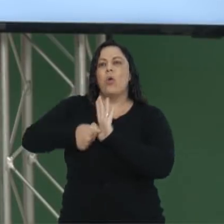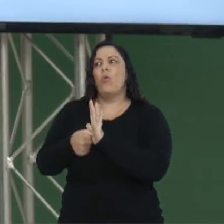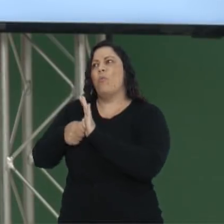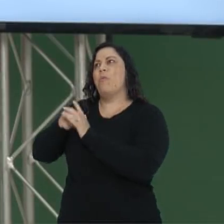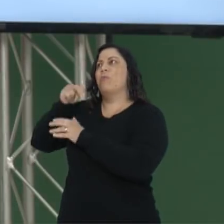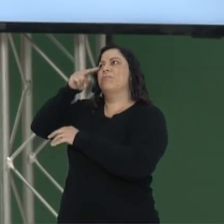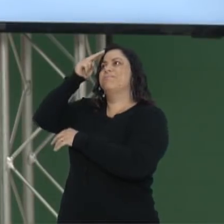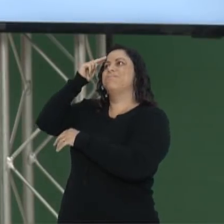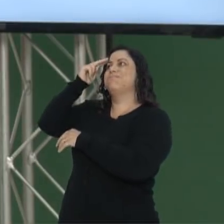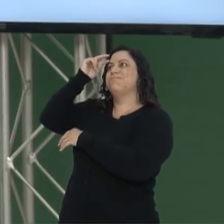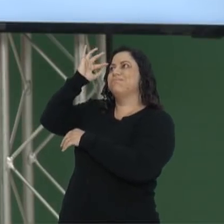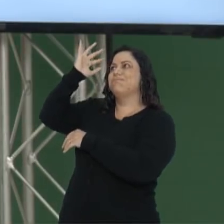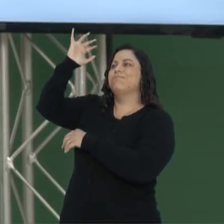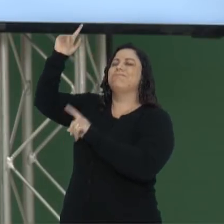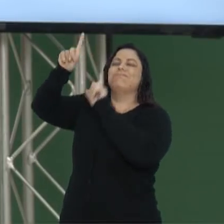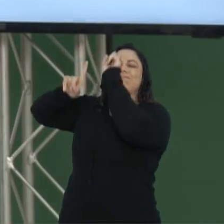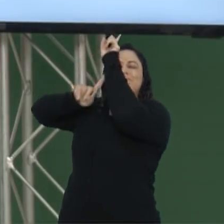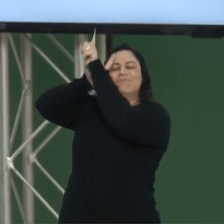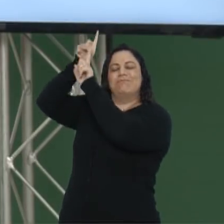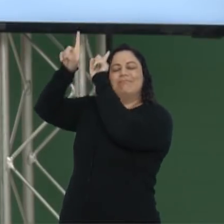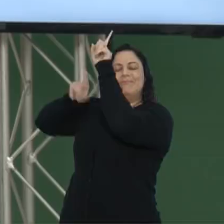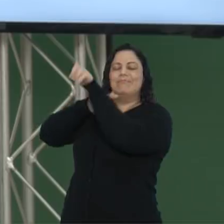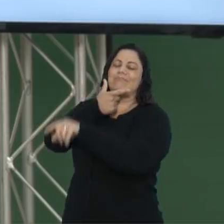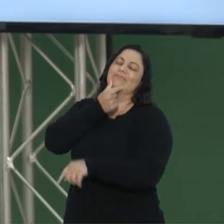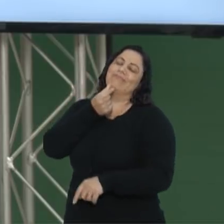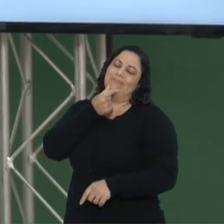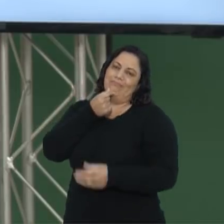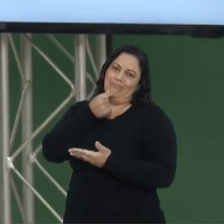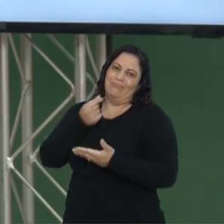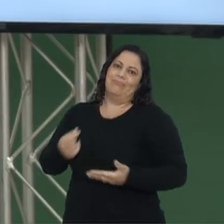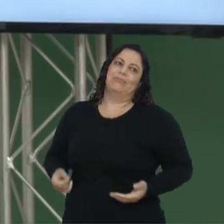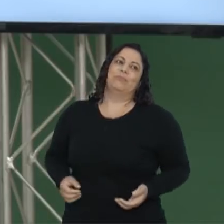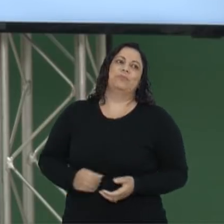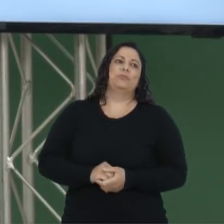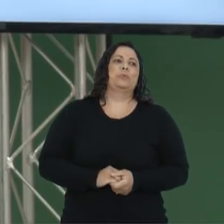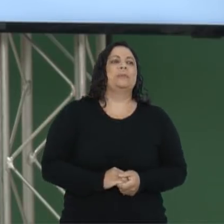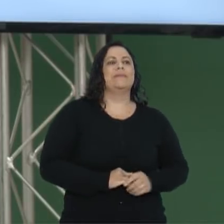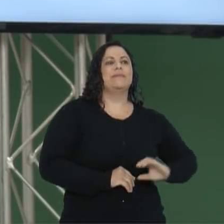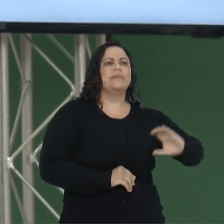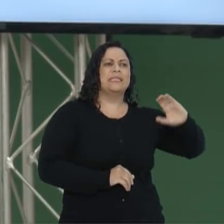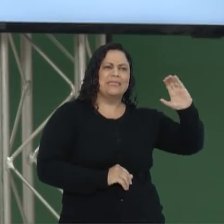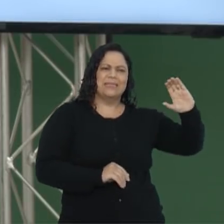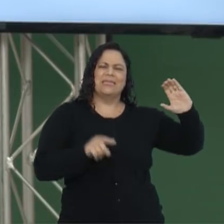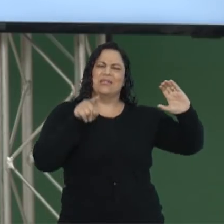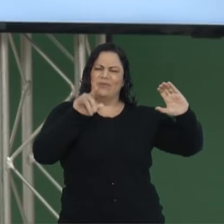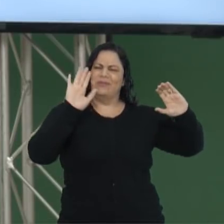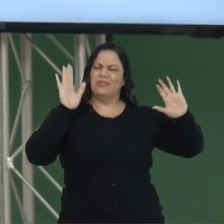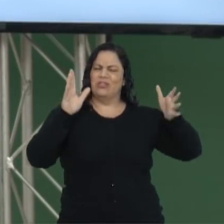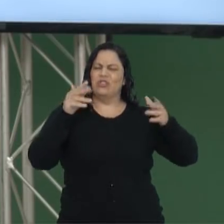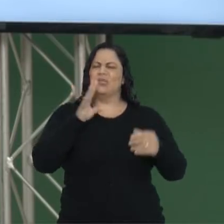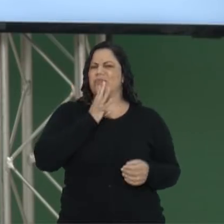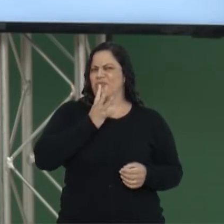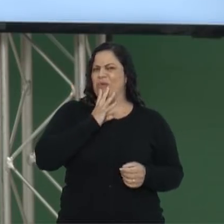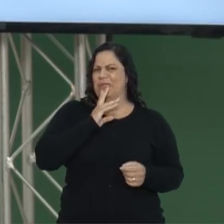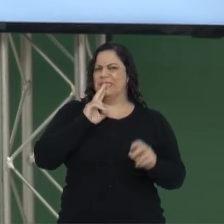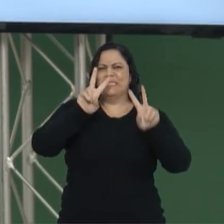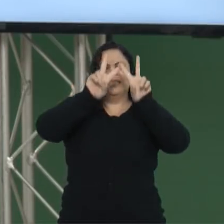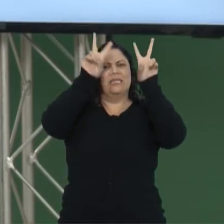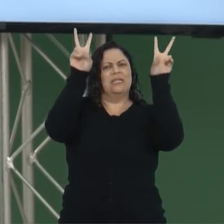certo? Na letra C, você já ouviu falar da expressão ócio criativo? Eu já tinha ouvido falar, eu ainda não tinha